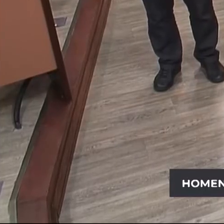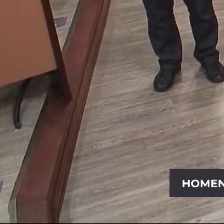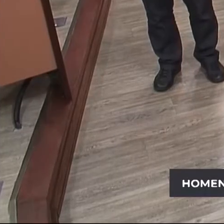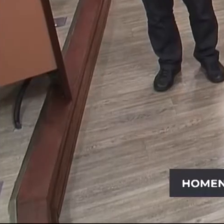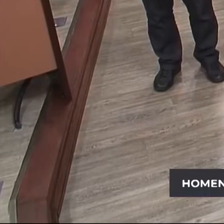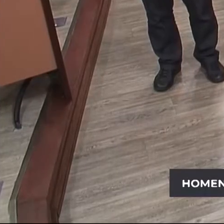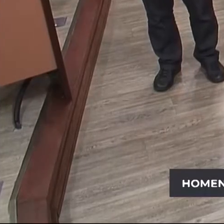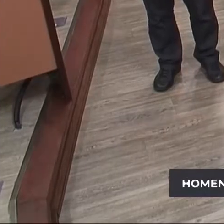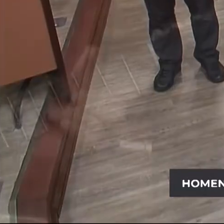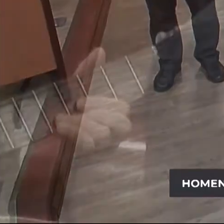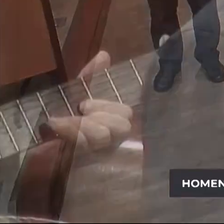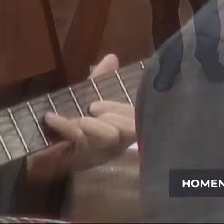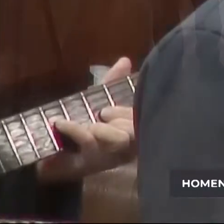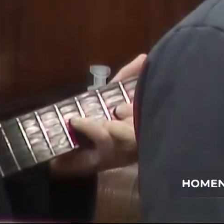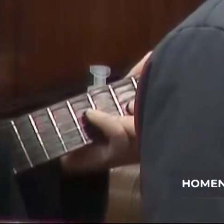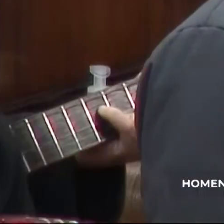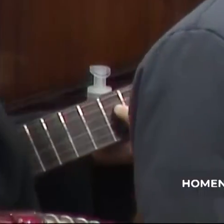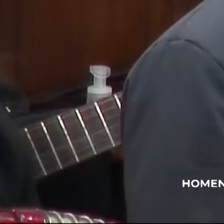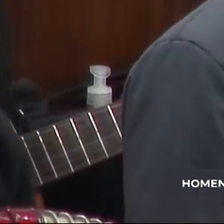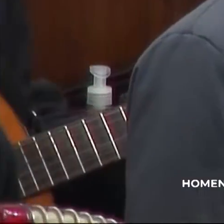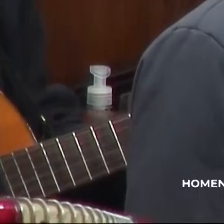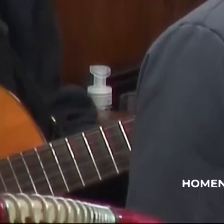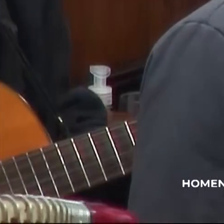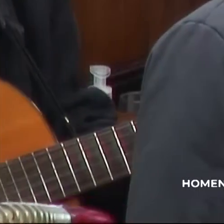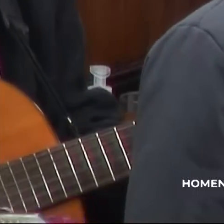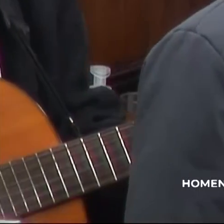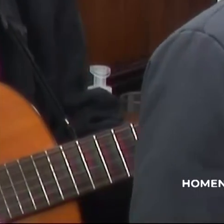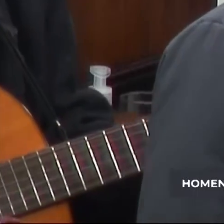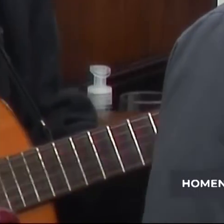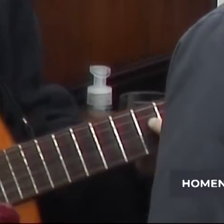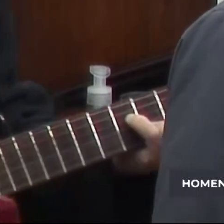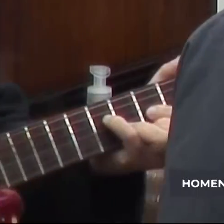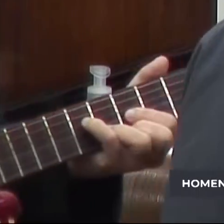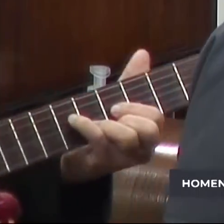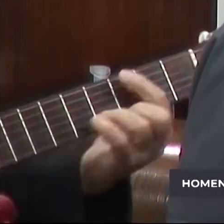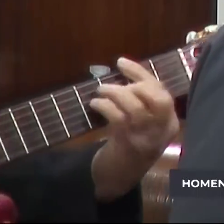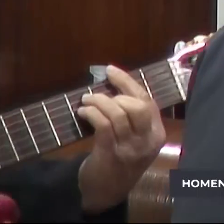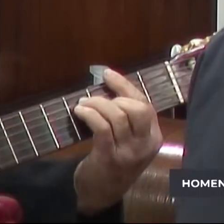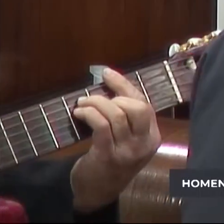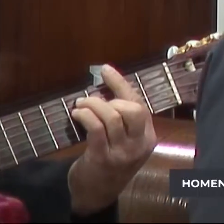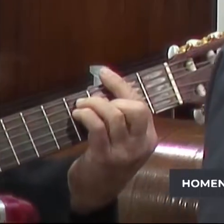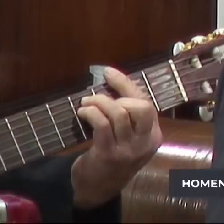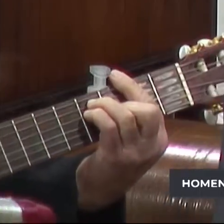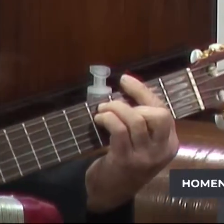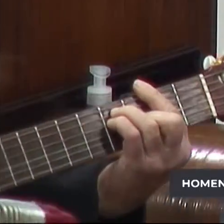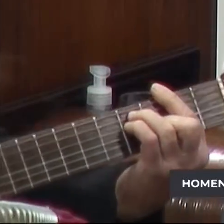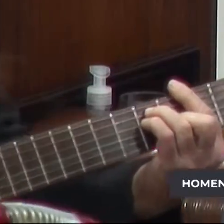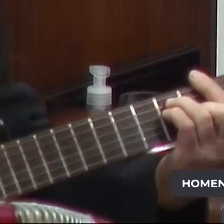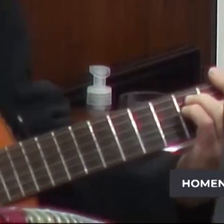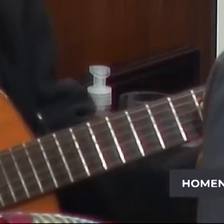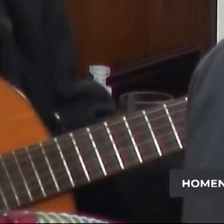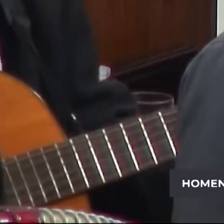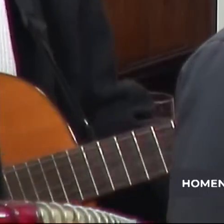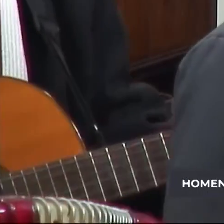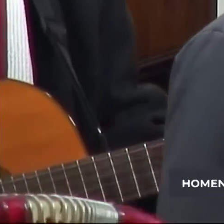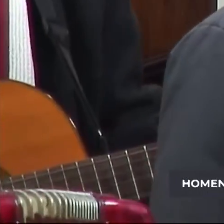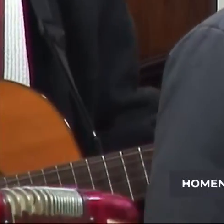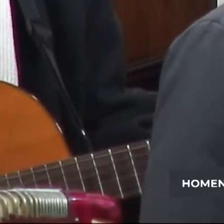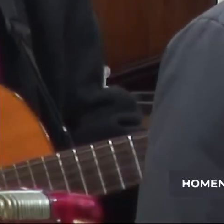nell'amore. Dirai che son tradita, tradita